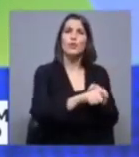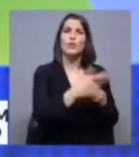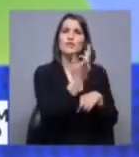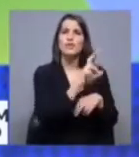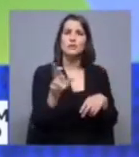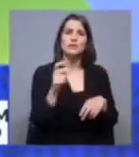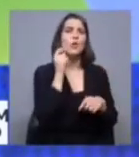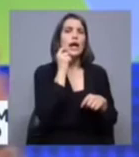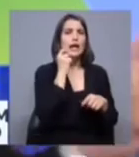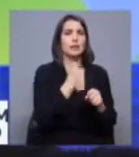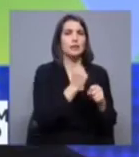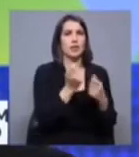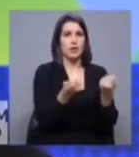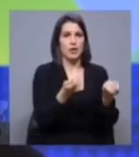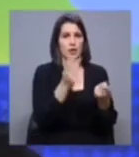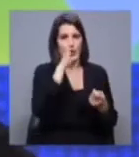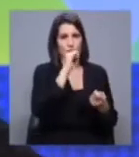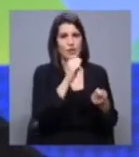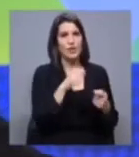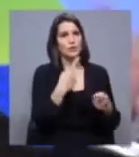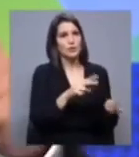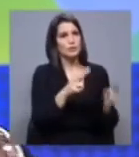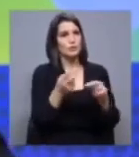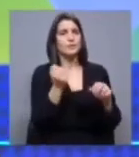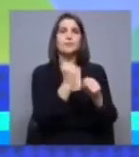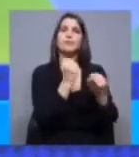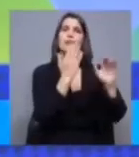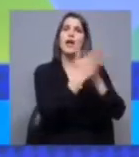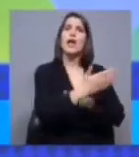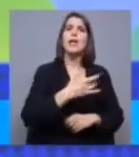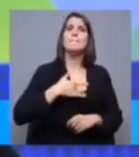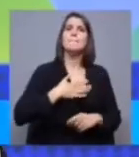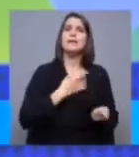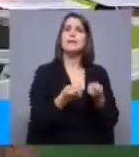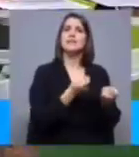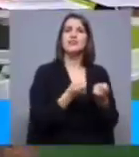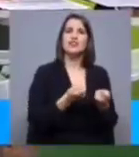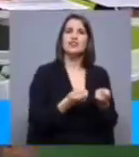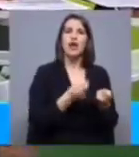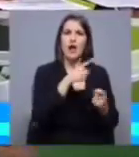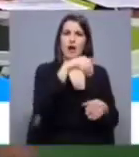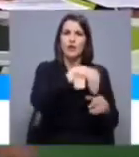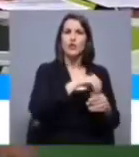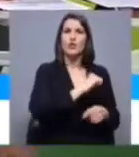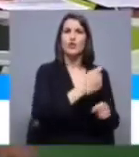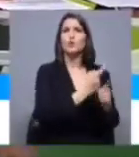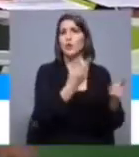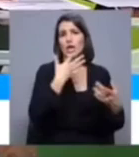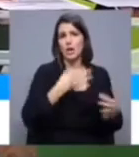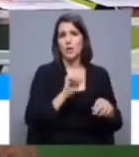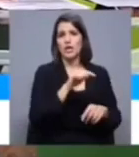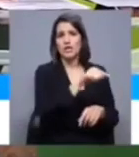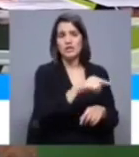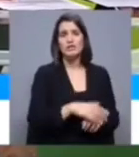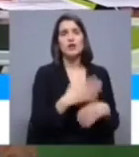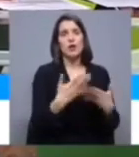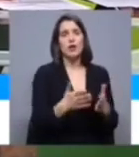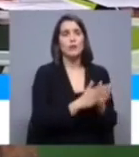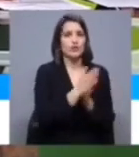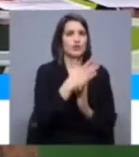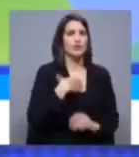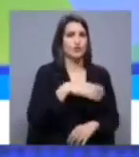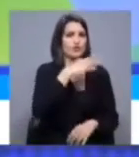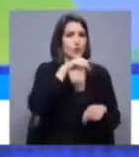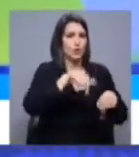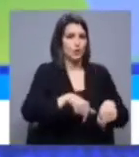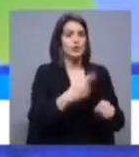entre quem foi governante e depois vai para empresas trabalhar quando tutelou essas empresas. Também votou contra, porque não acreditam nisso. Mas já agora, João, eu gostava que tu explicasses